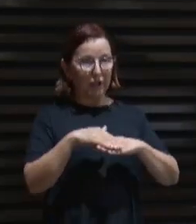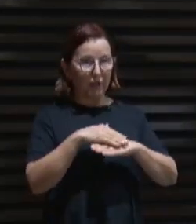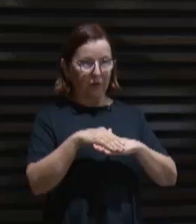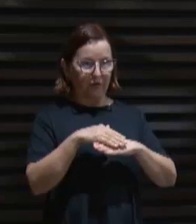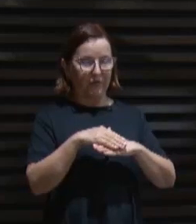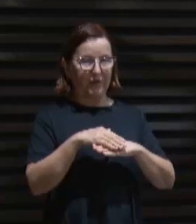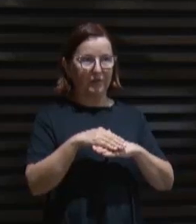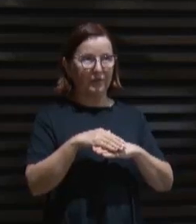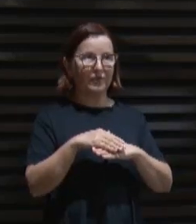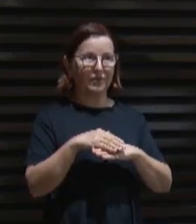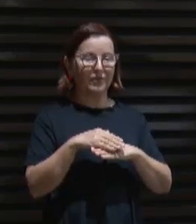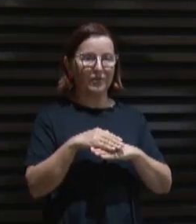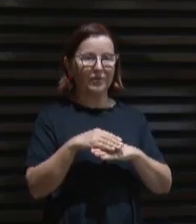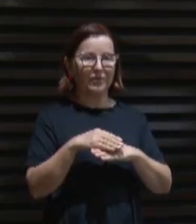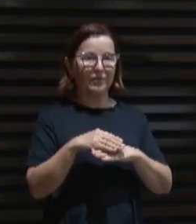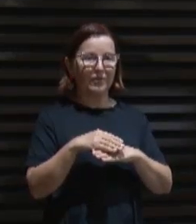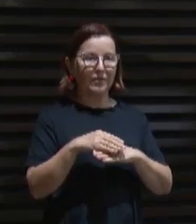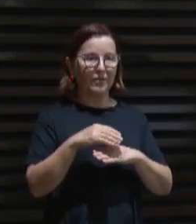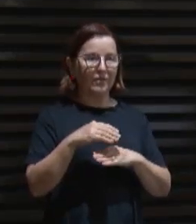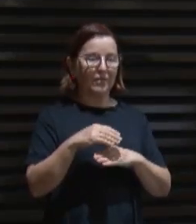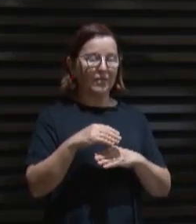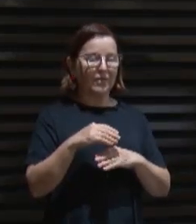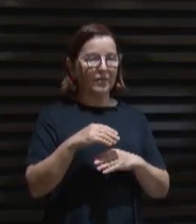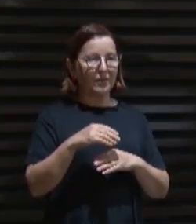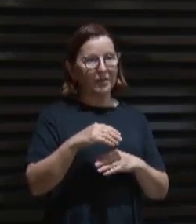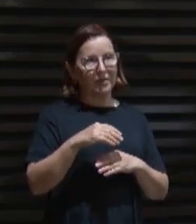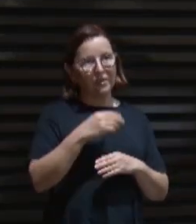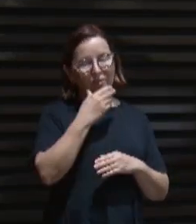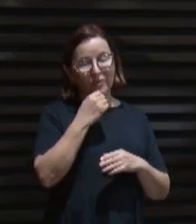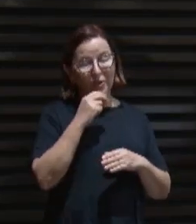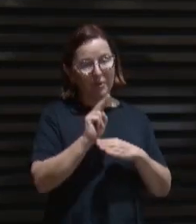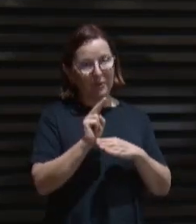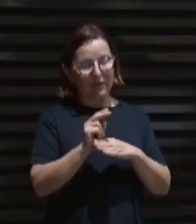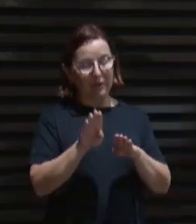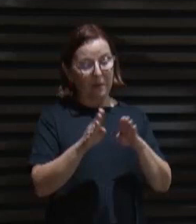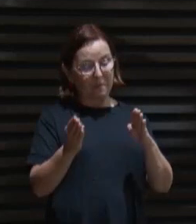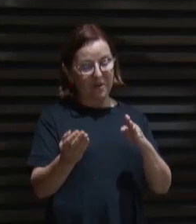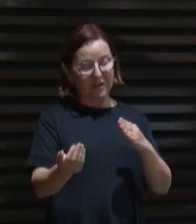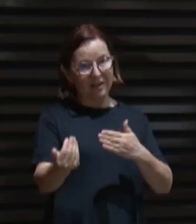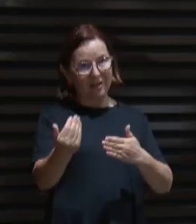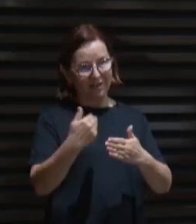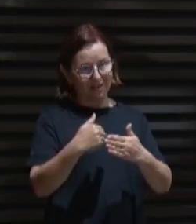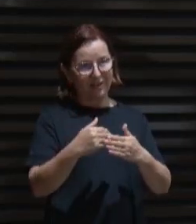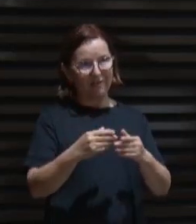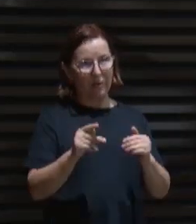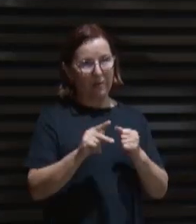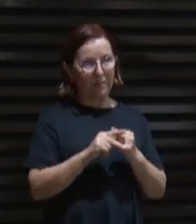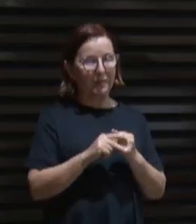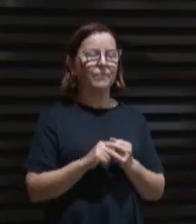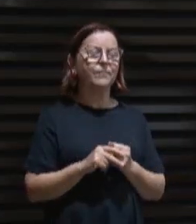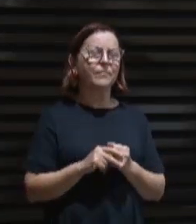a Pedro para dentro. Então, a criada, encarregada da porta, perguntou a